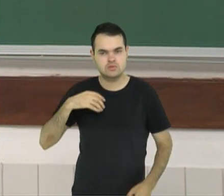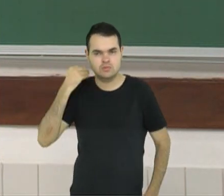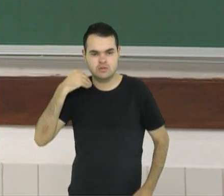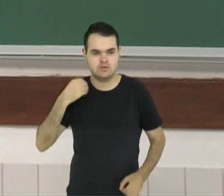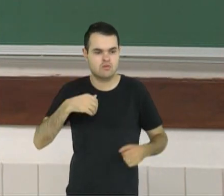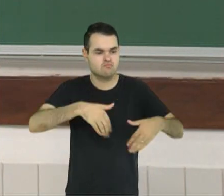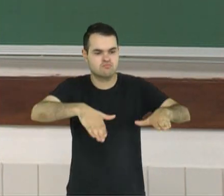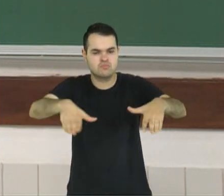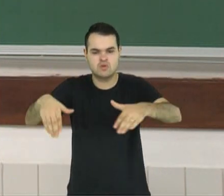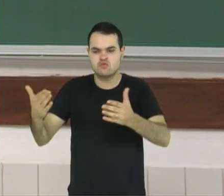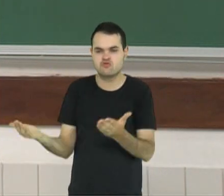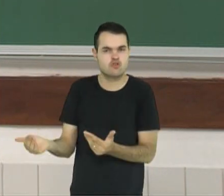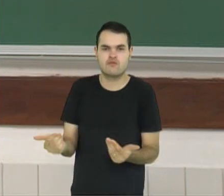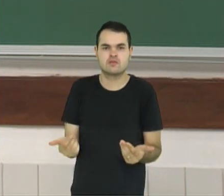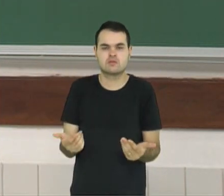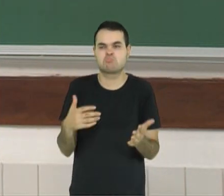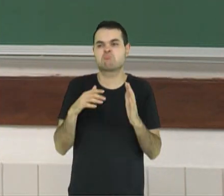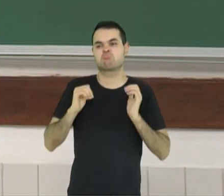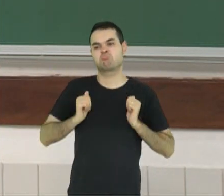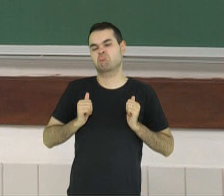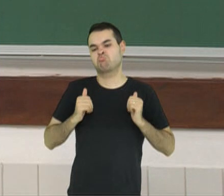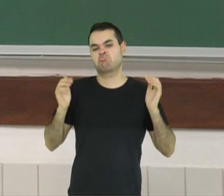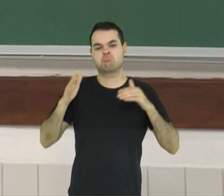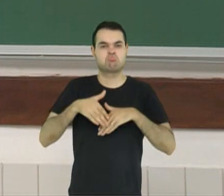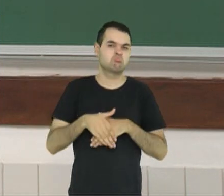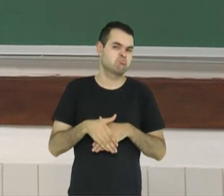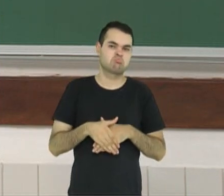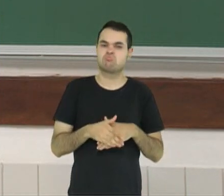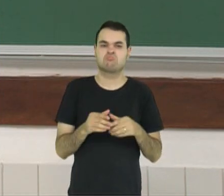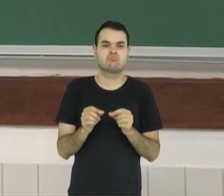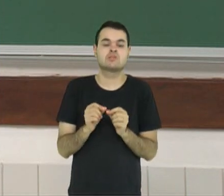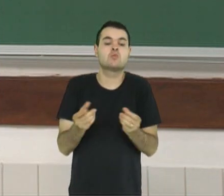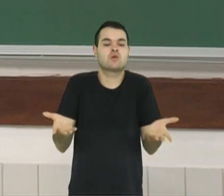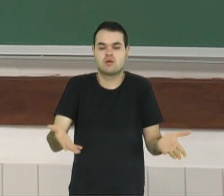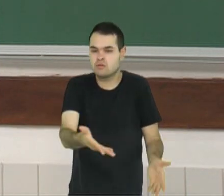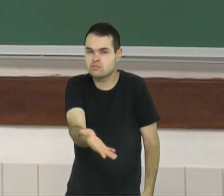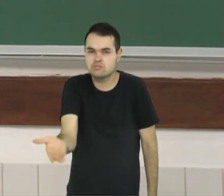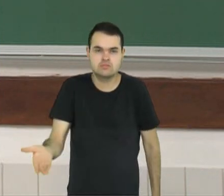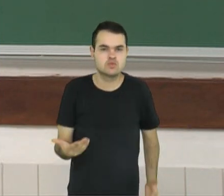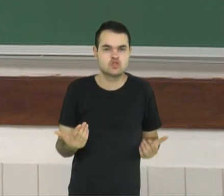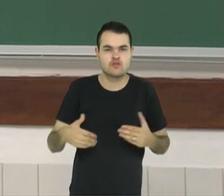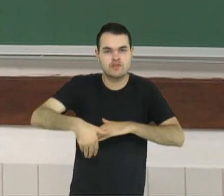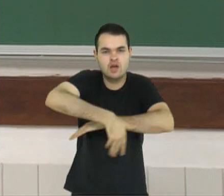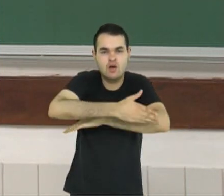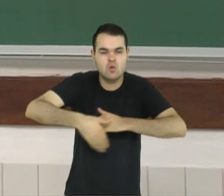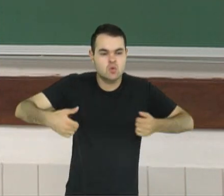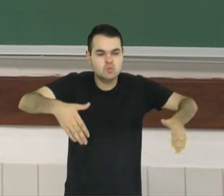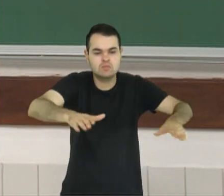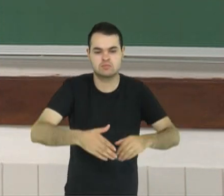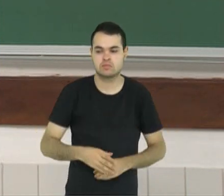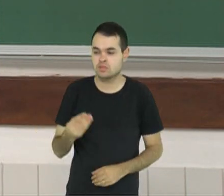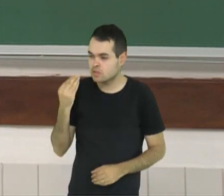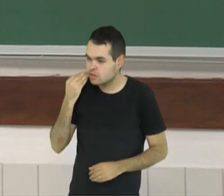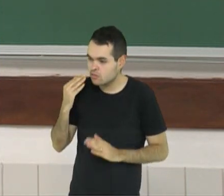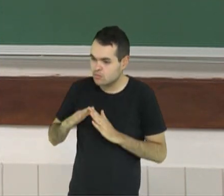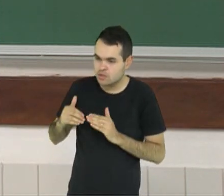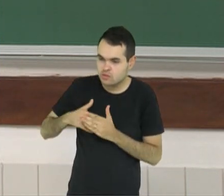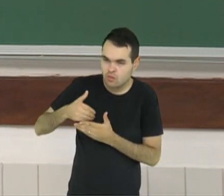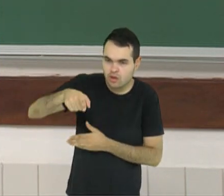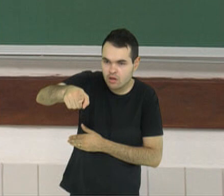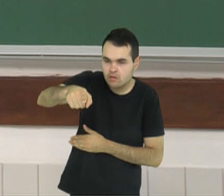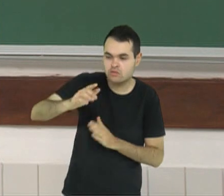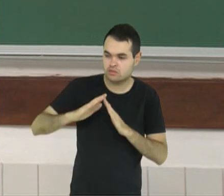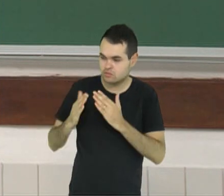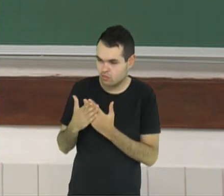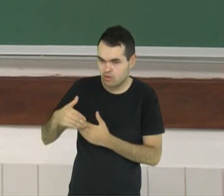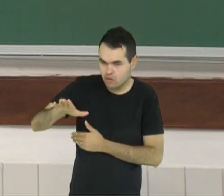jogados, eles não tinham o que fazer, porque o jovem estava na rua. Que acesso que ele tinha? Ou o jovem tentava ir para a escola, ou o jovem ia para a criminalidade.